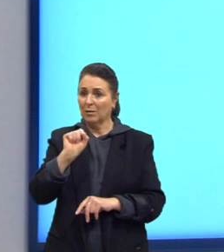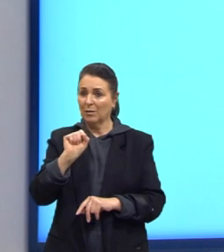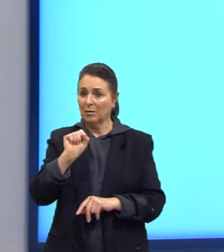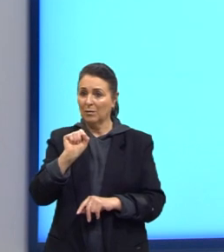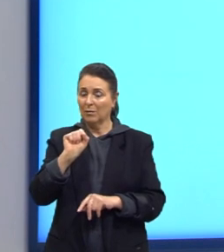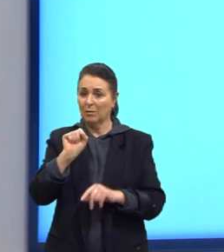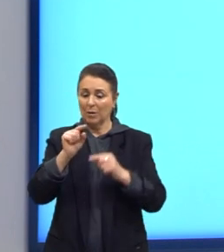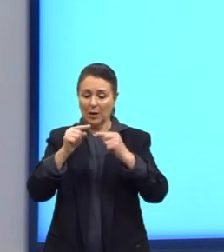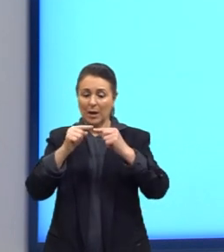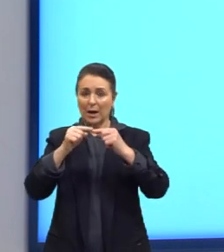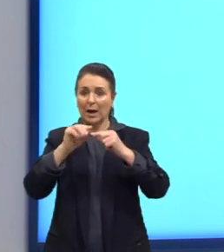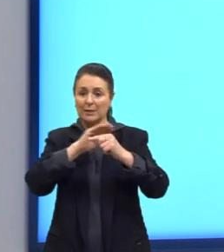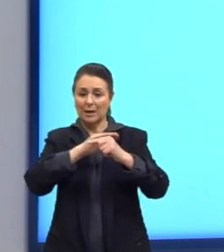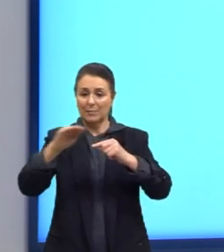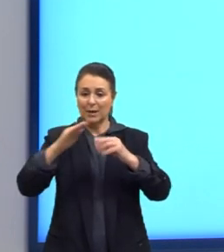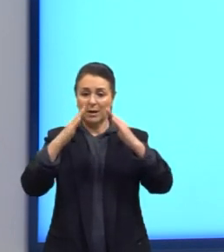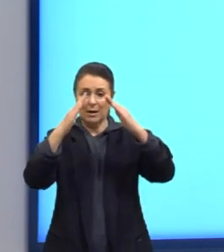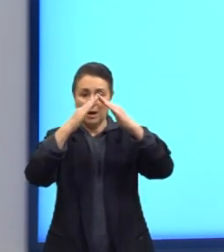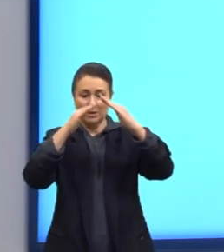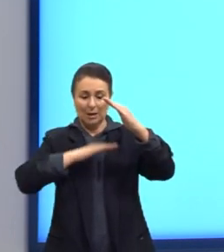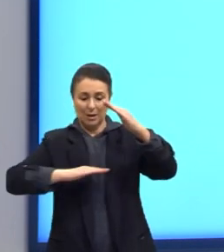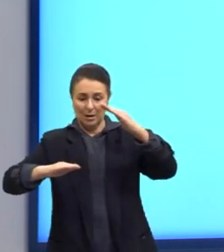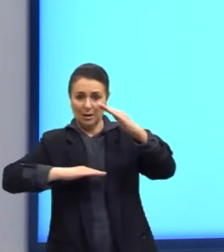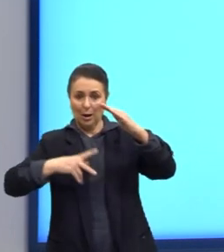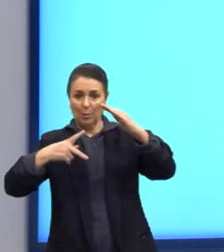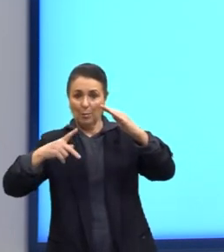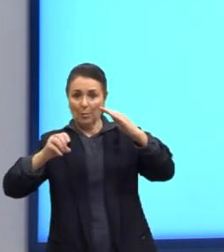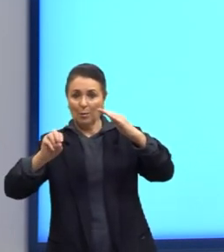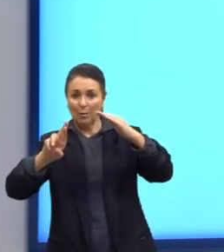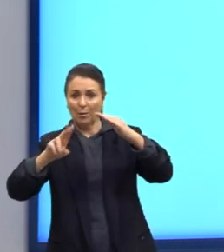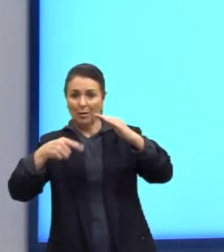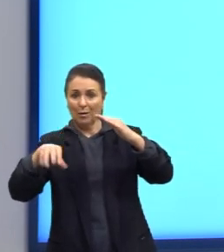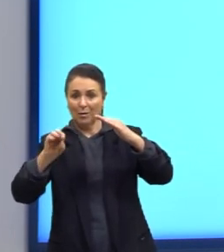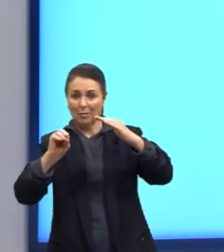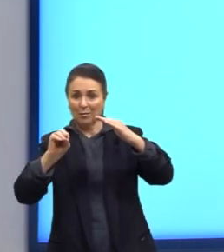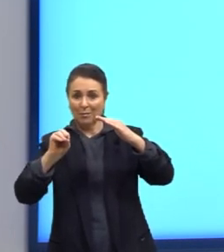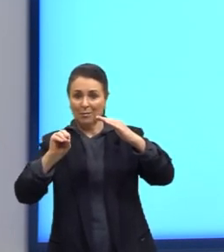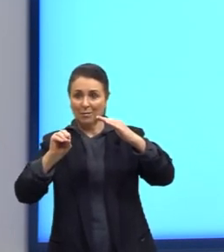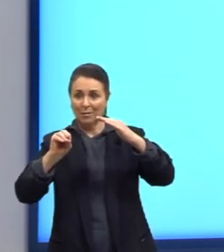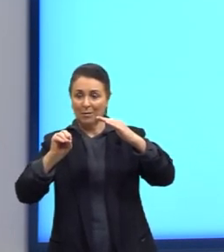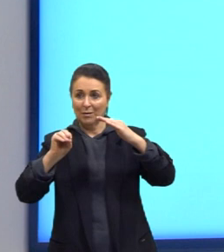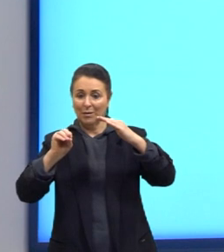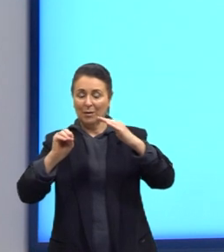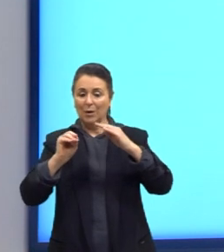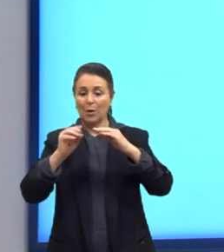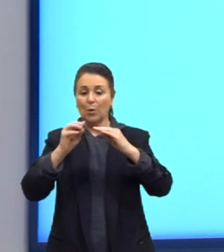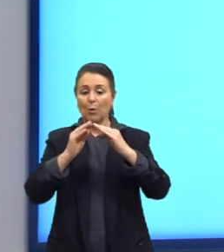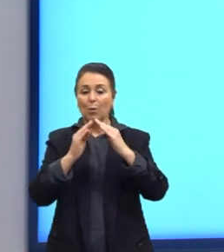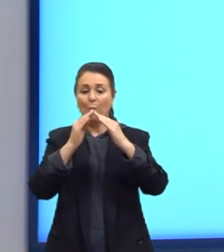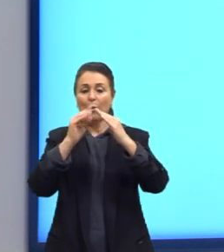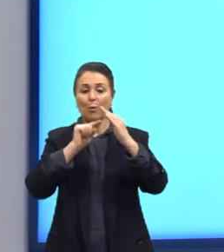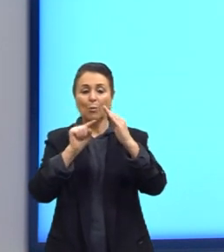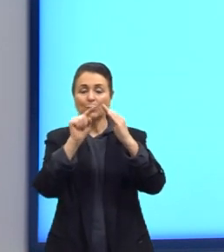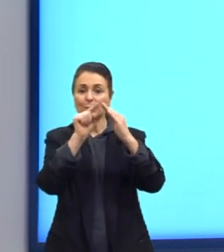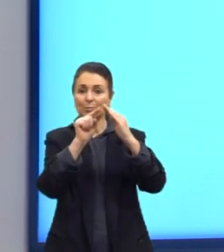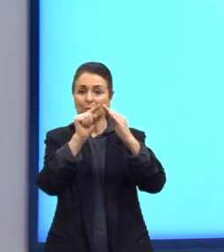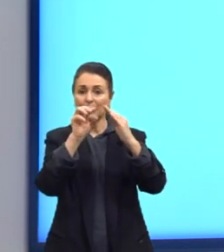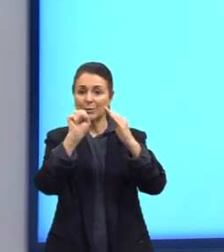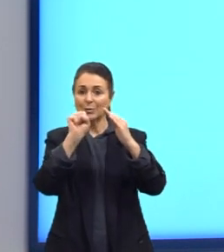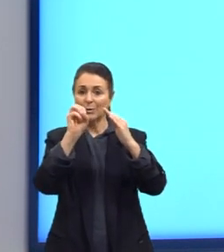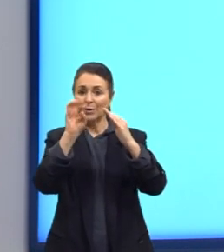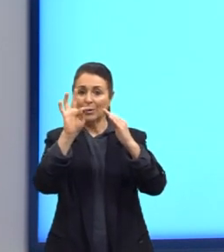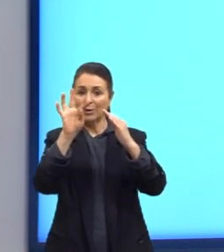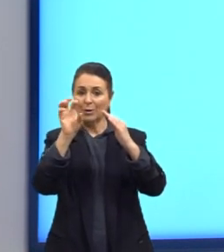e foram tá a palavrinha que se refere à só tão hebervan